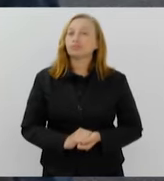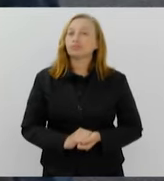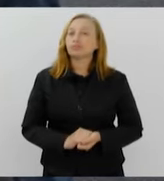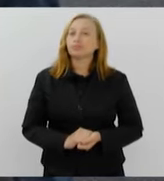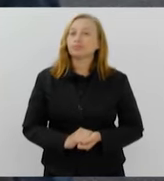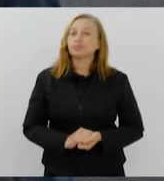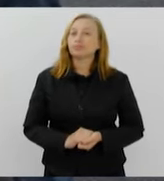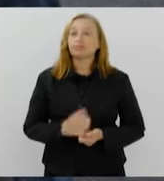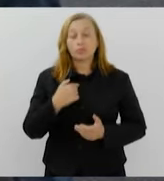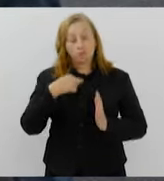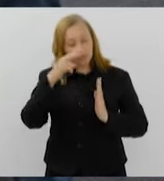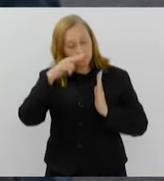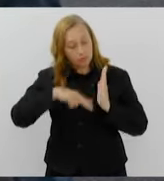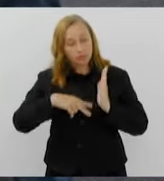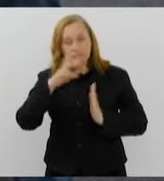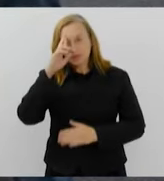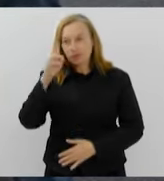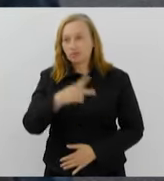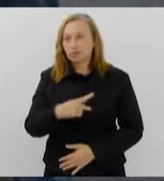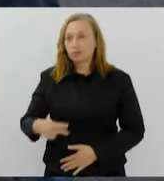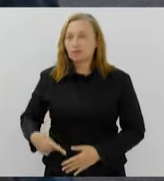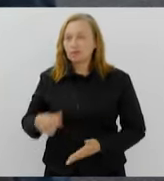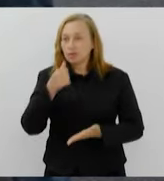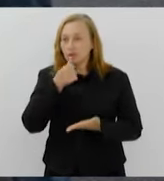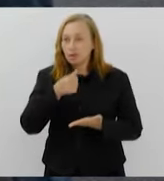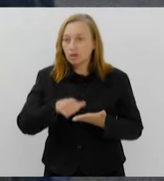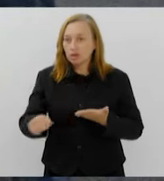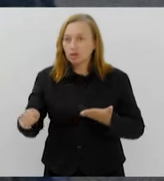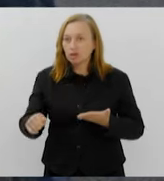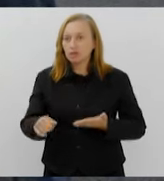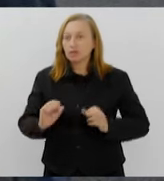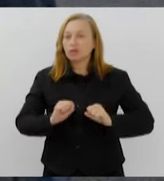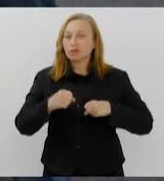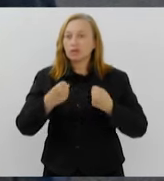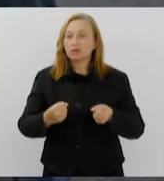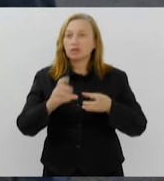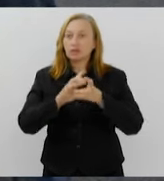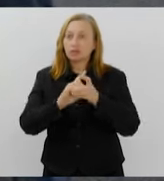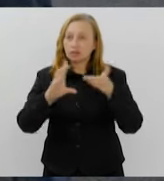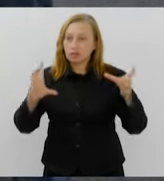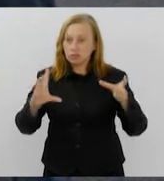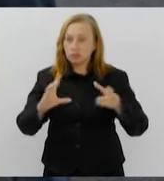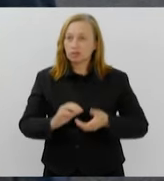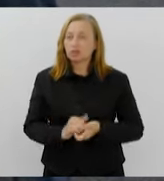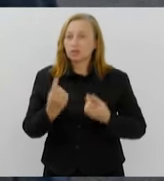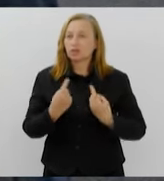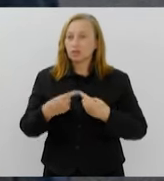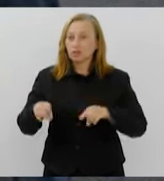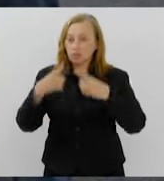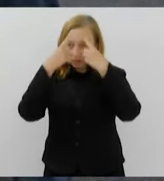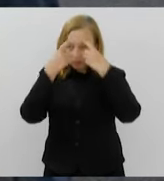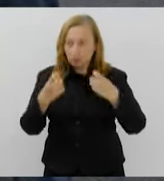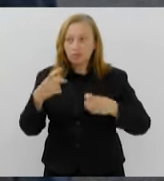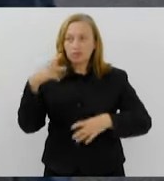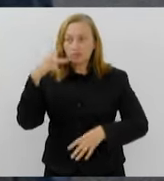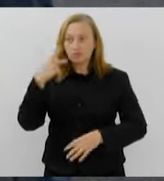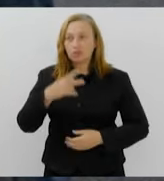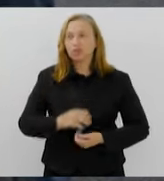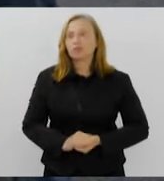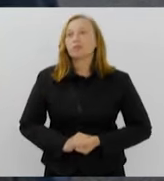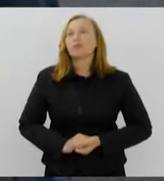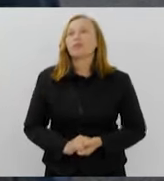eu vou ler aqui Presidente uma carta aberta em defesa da democracia e contra a violência política